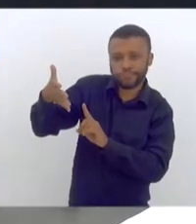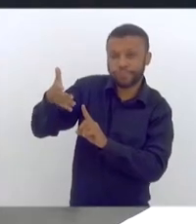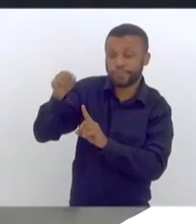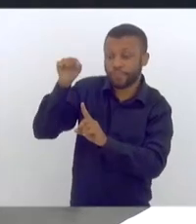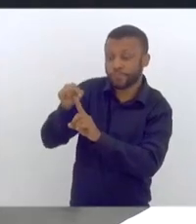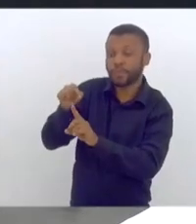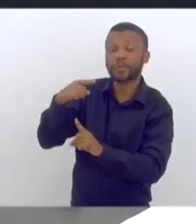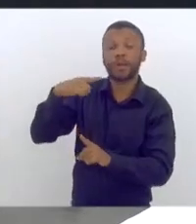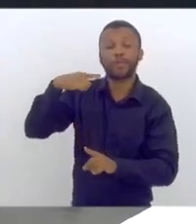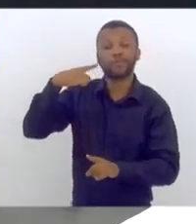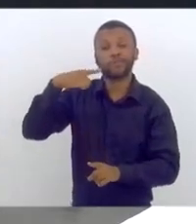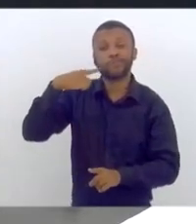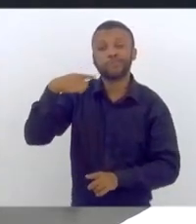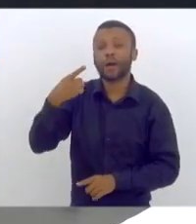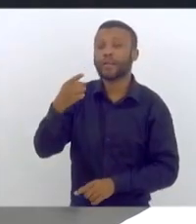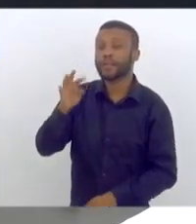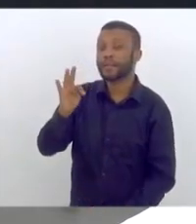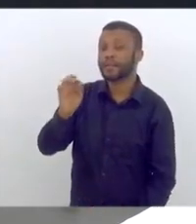Tatiana